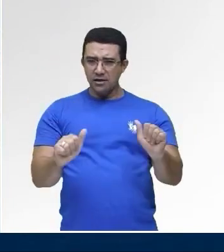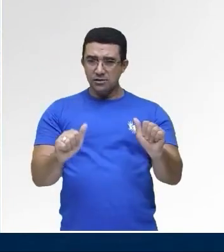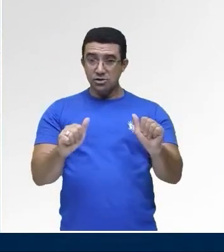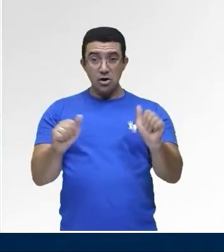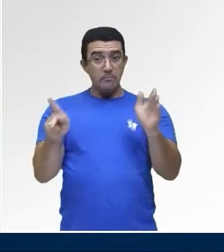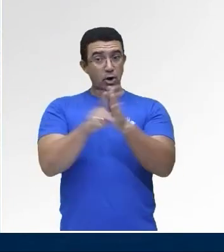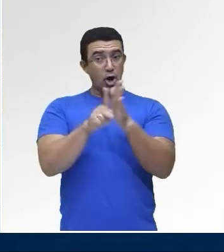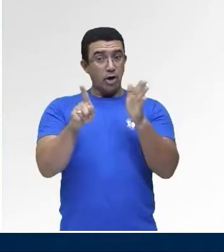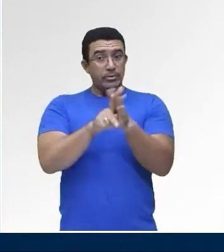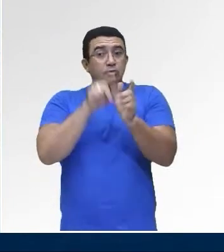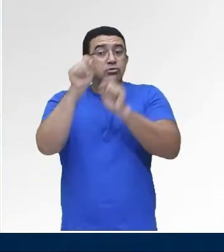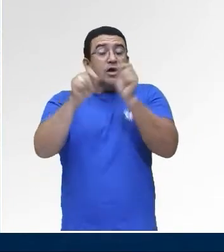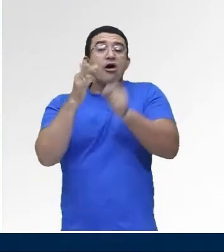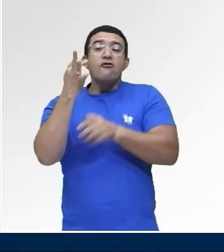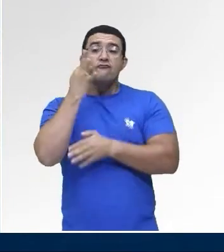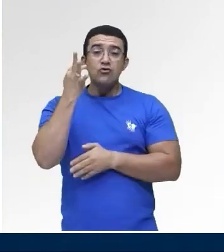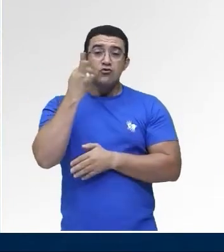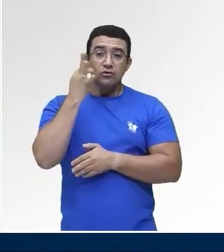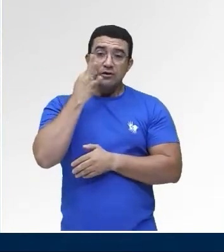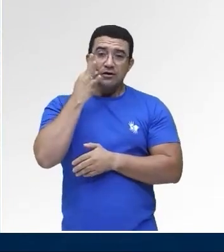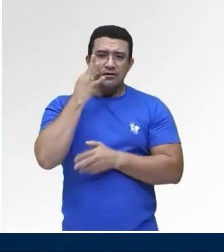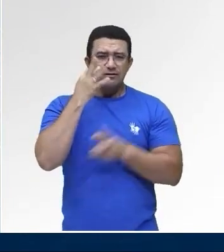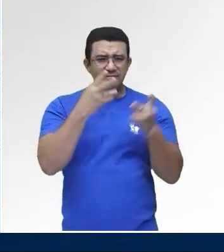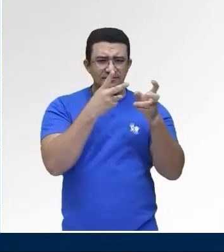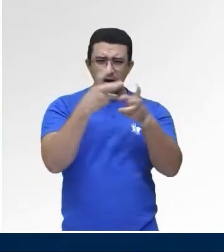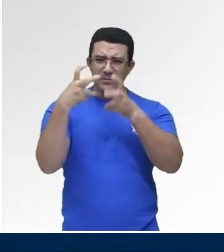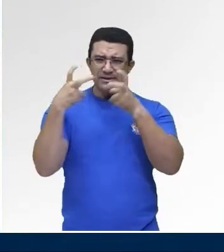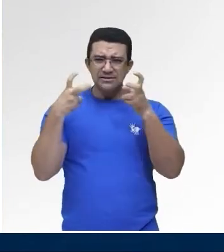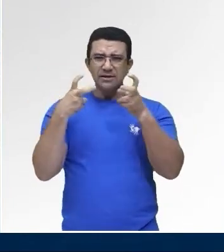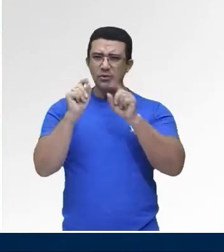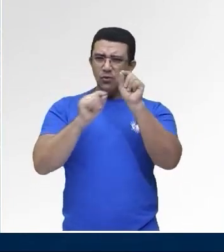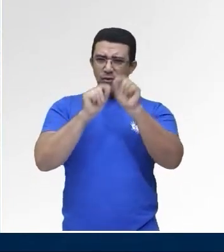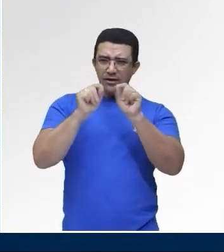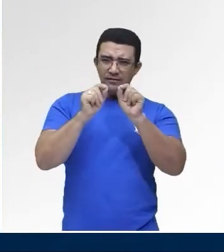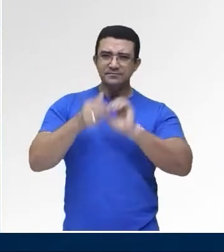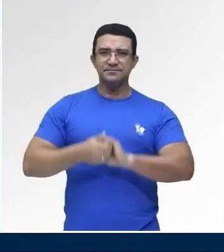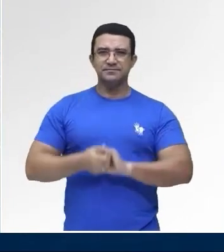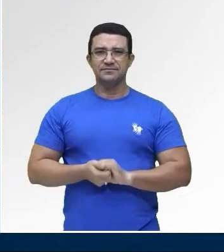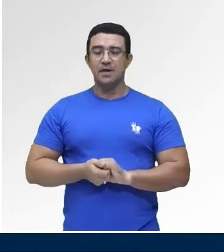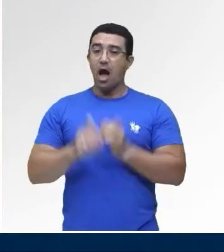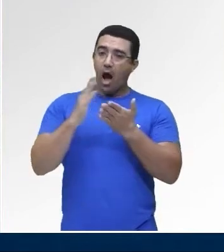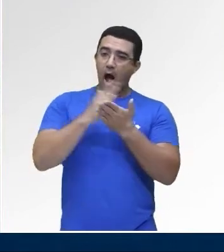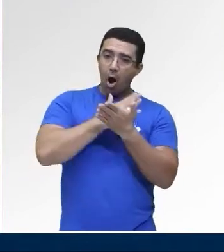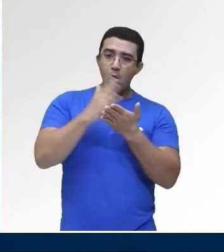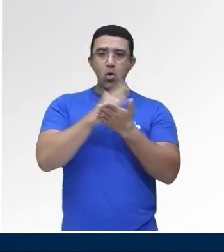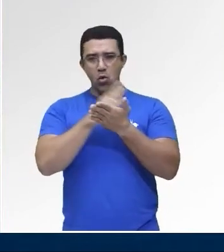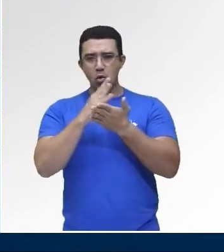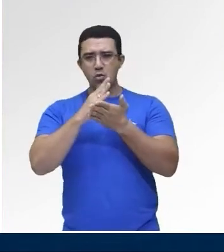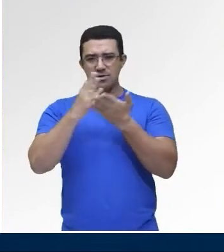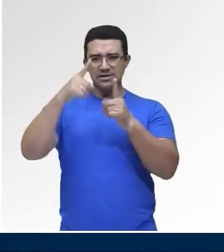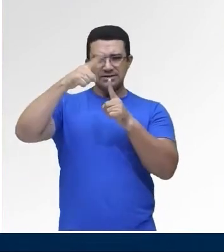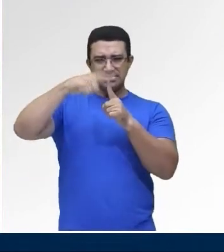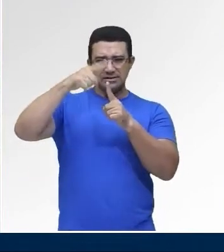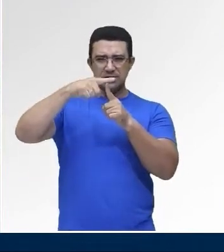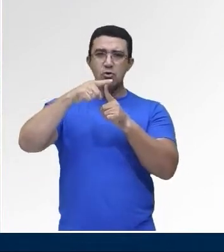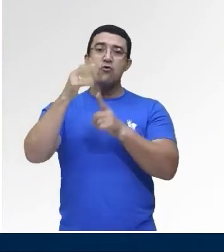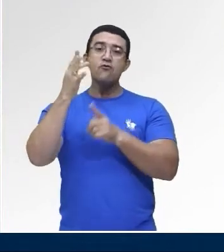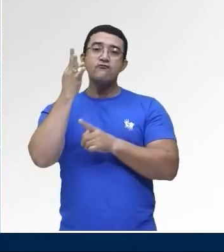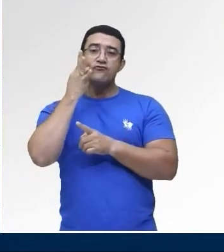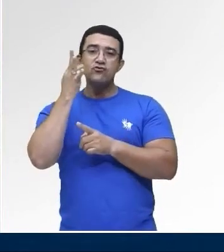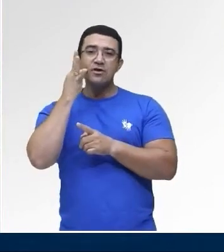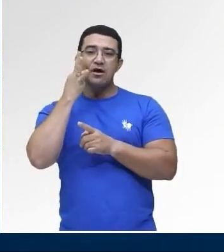nas frutas. Observem que nós temos algumas frutas aqui, como, por exemplo, essa